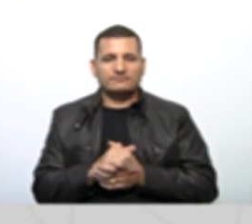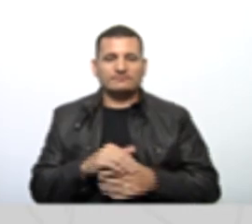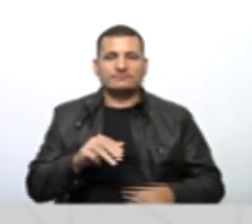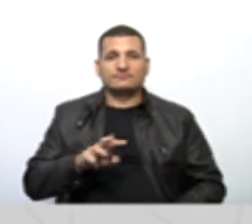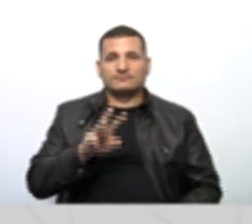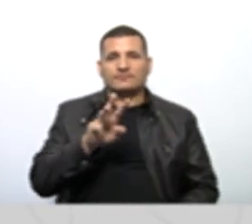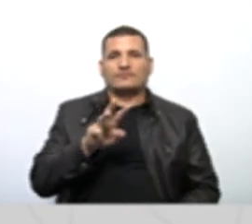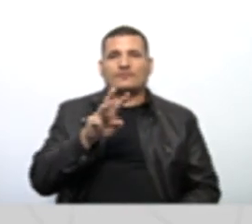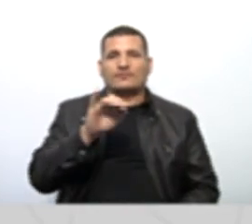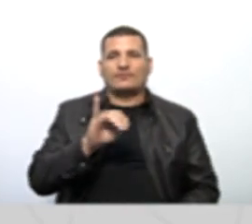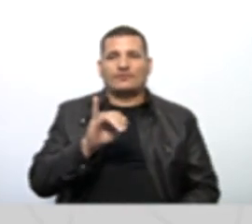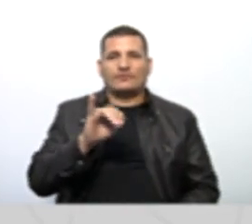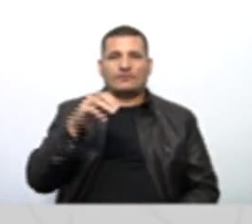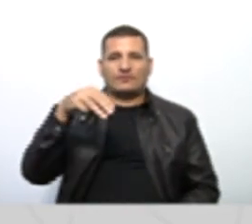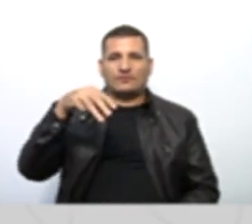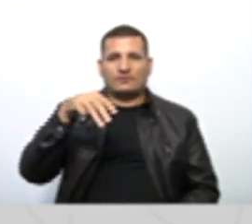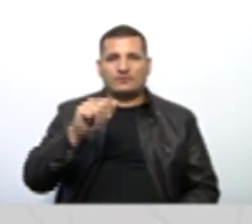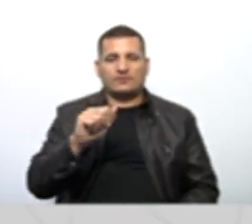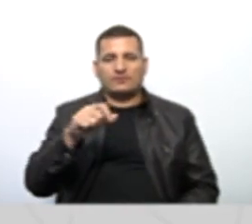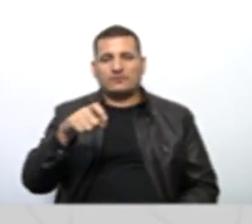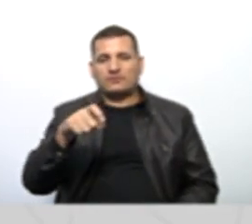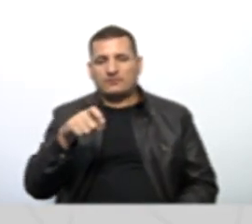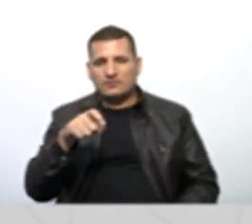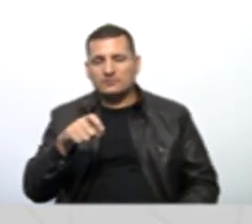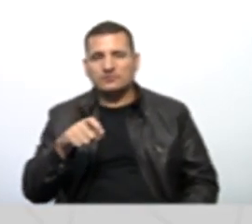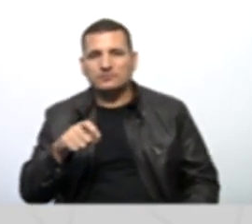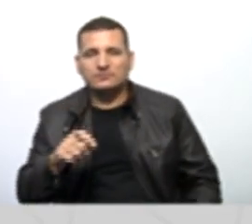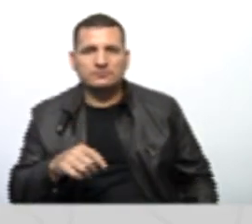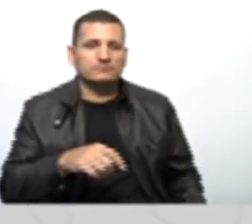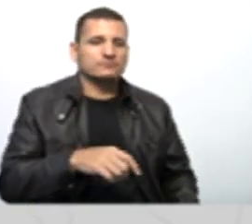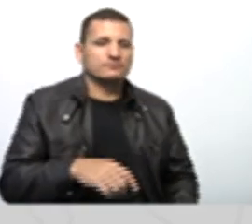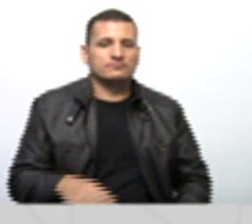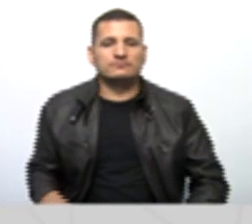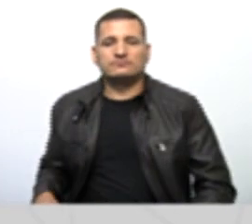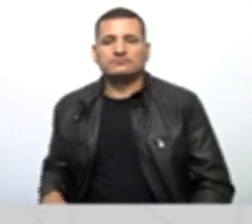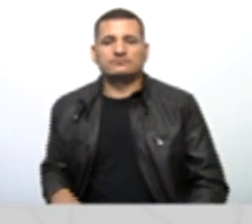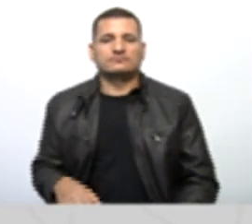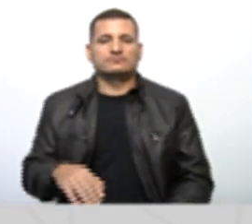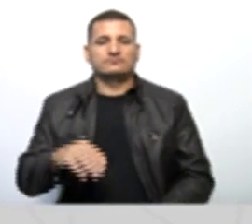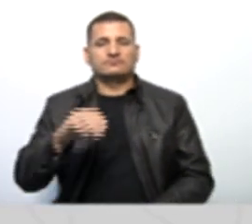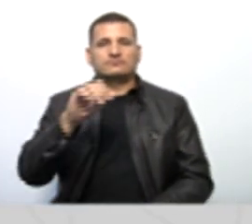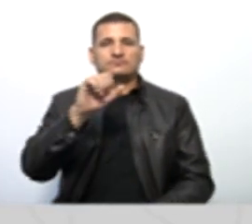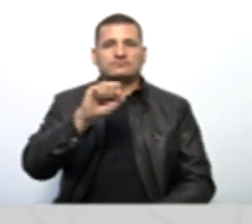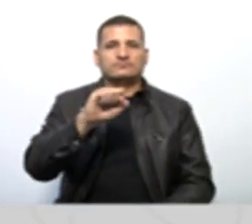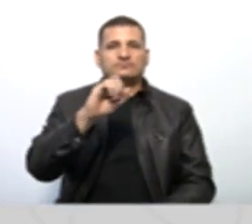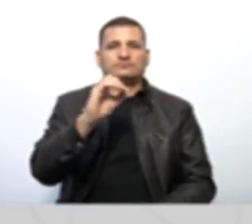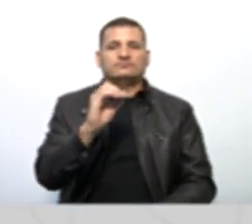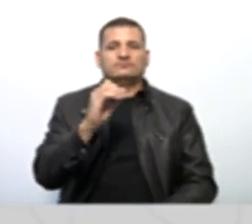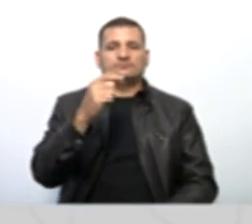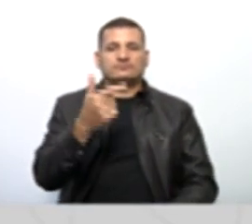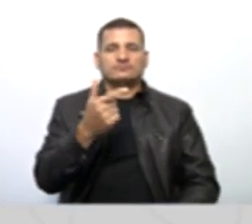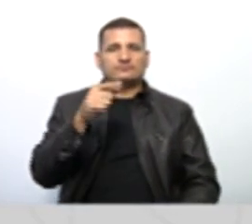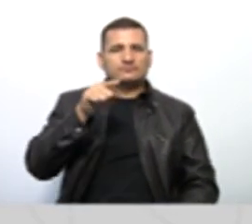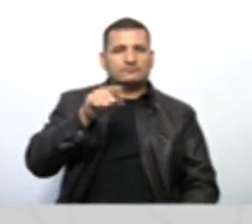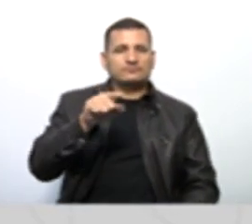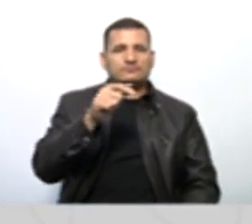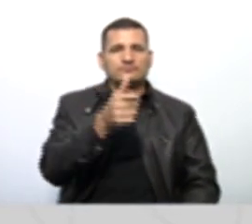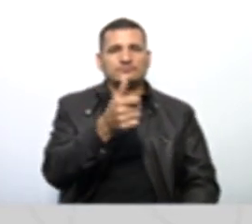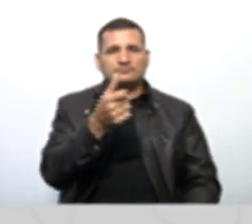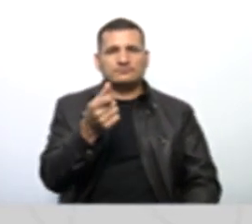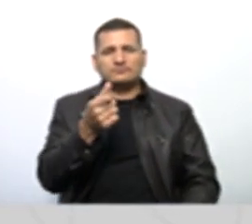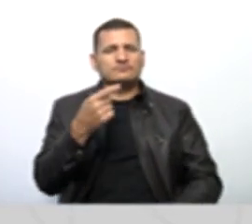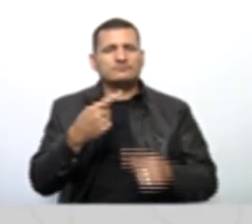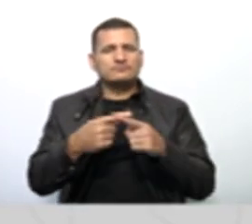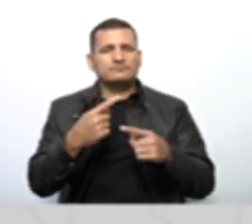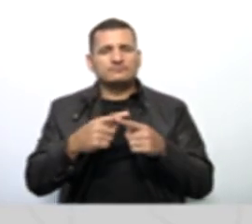max pessoal imax aqui o padrão é 802.16 como assim porque eu tenho que